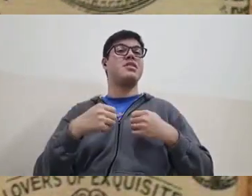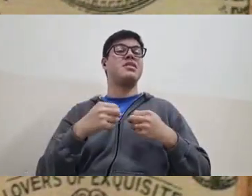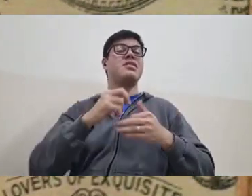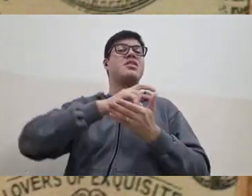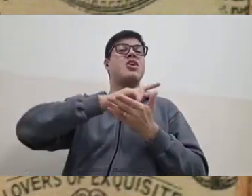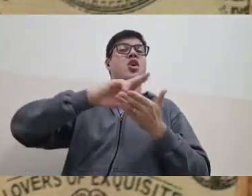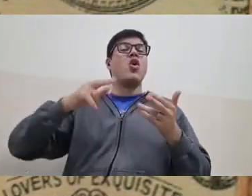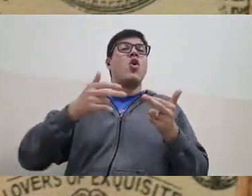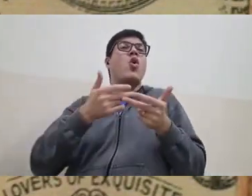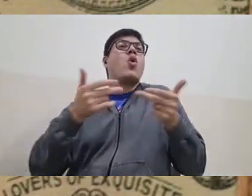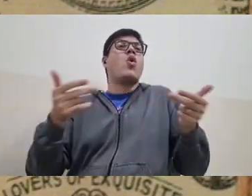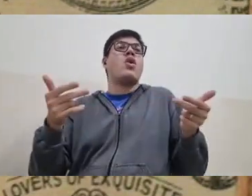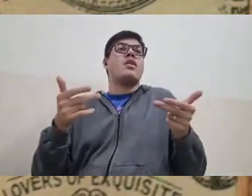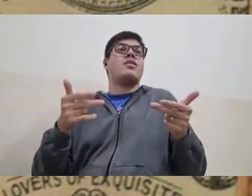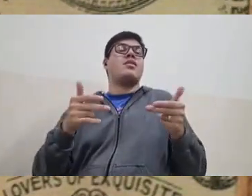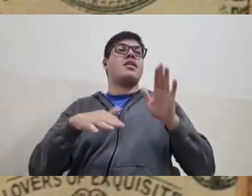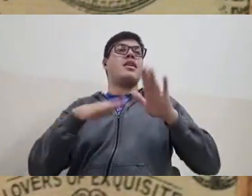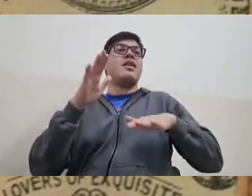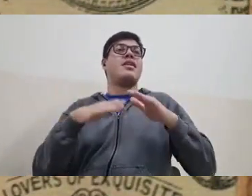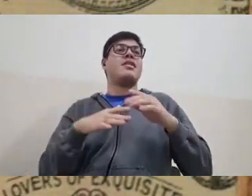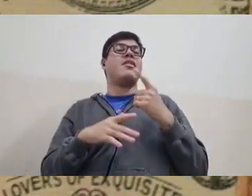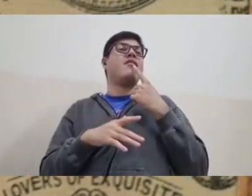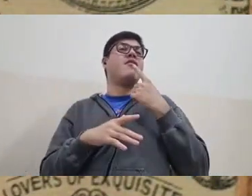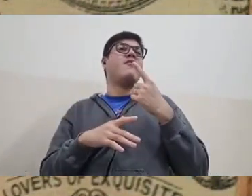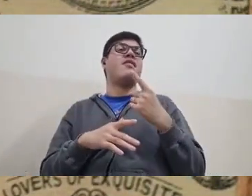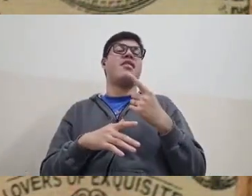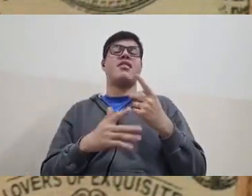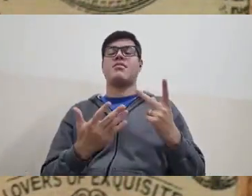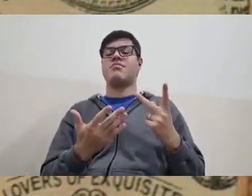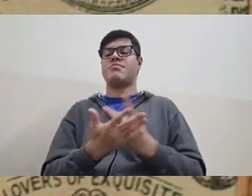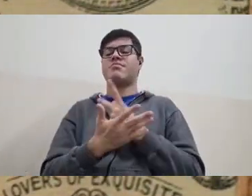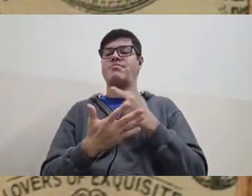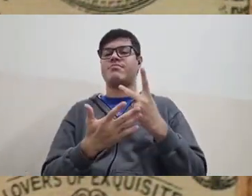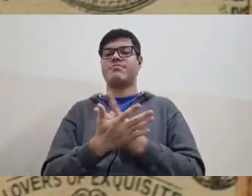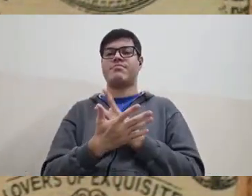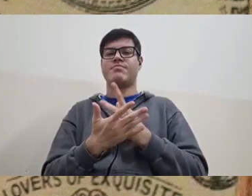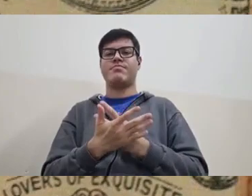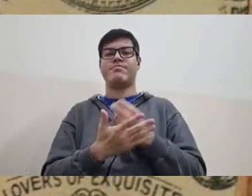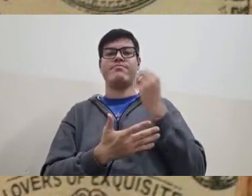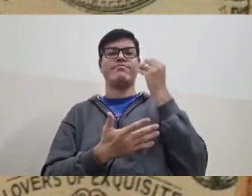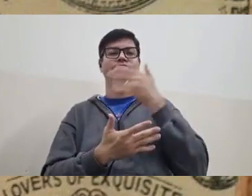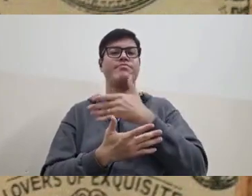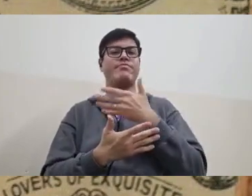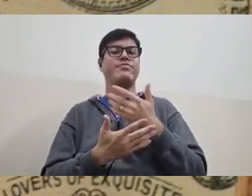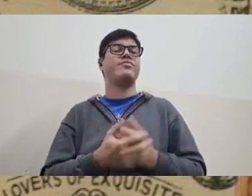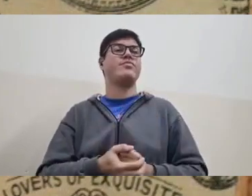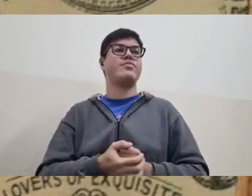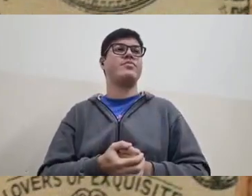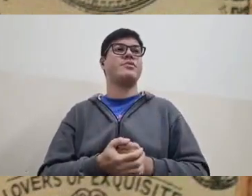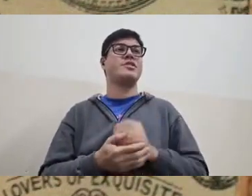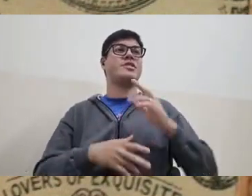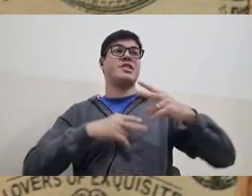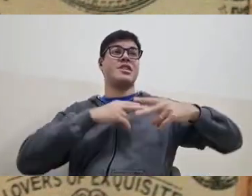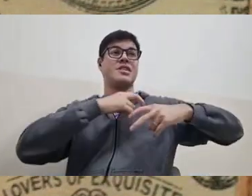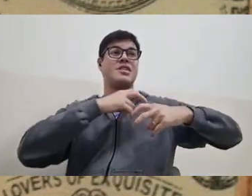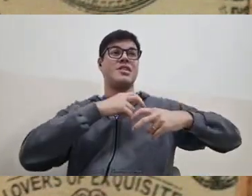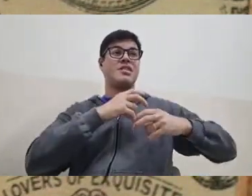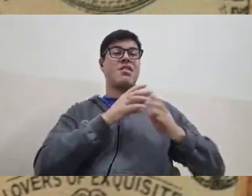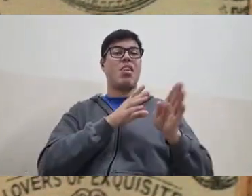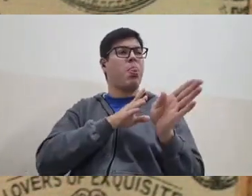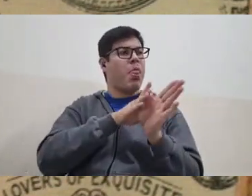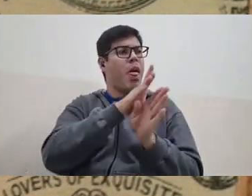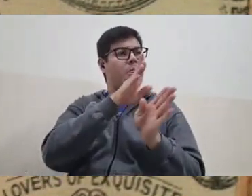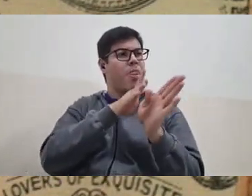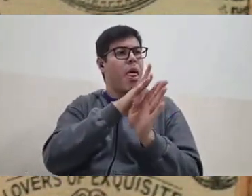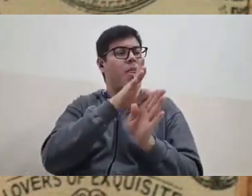coisa e tem gente que fala essa barbaridade aí sabe vai vou trazer o SEBRAE aqui para dar uma orientação